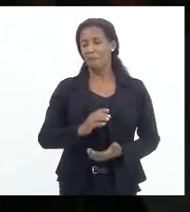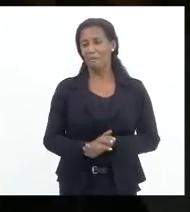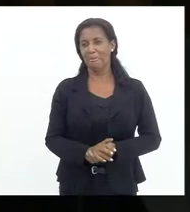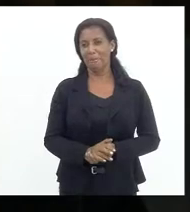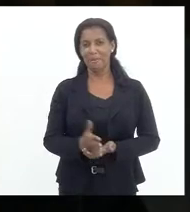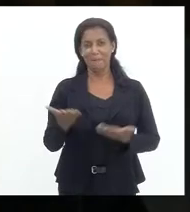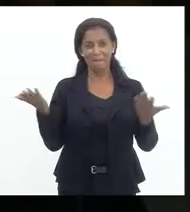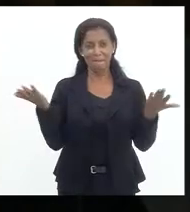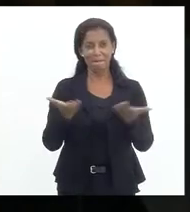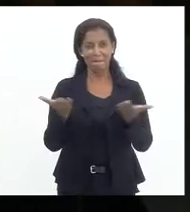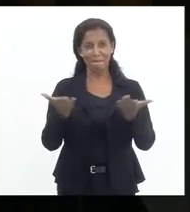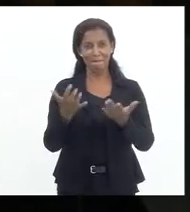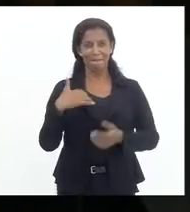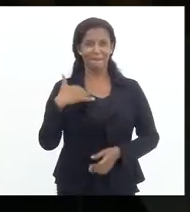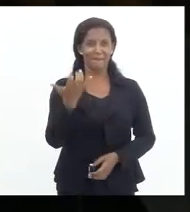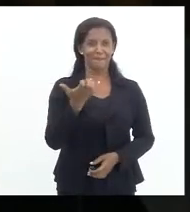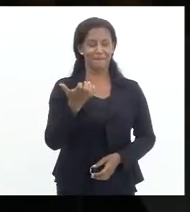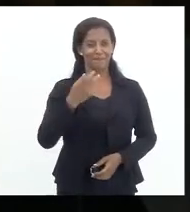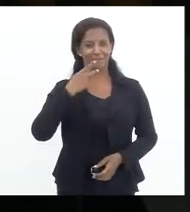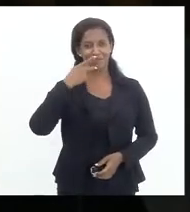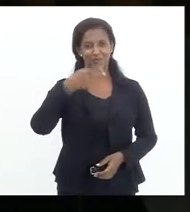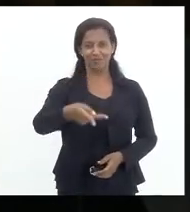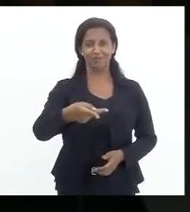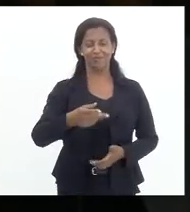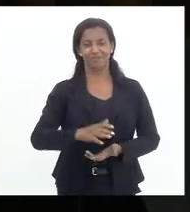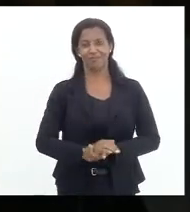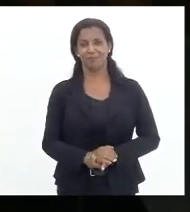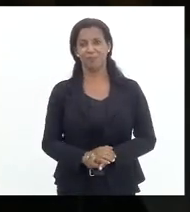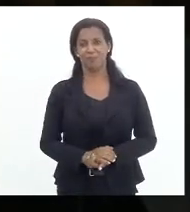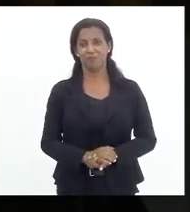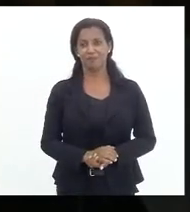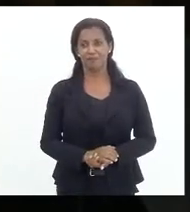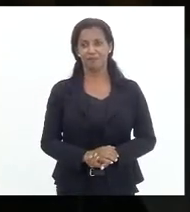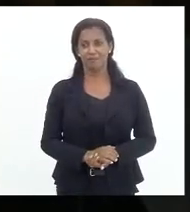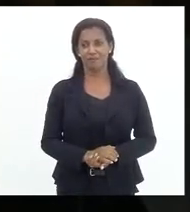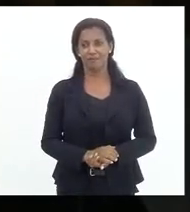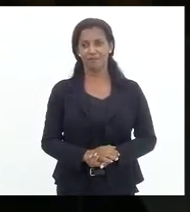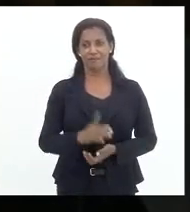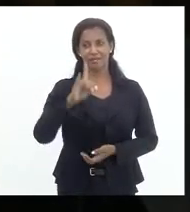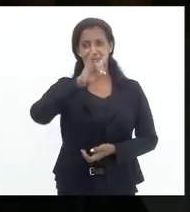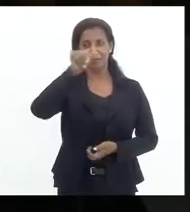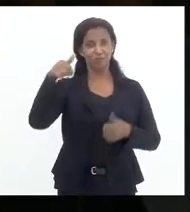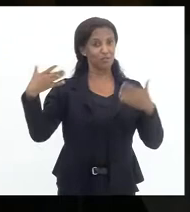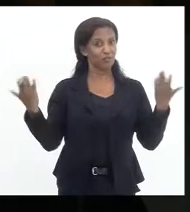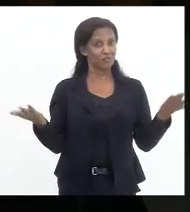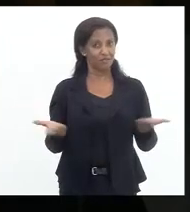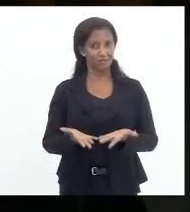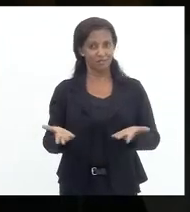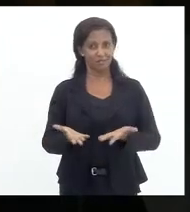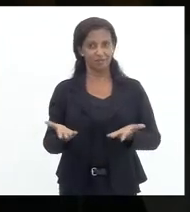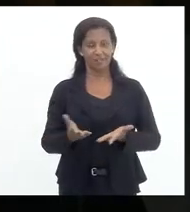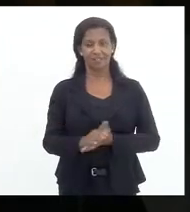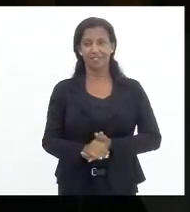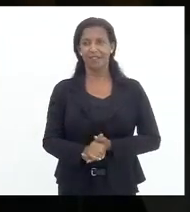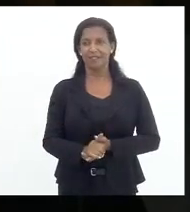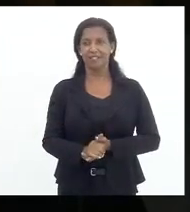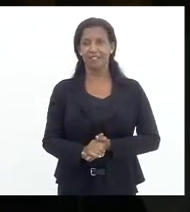é mas hoje eu quero falar e sobre o dia de hoje